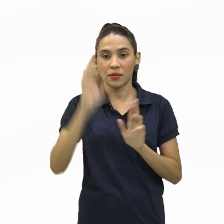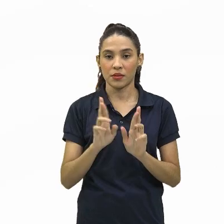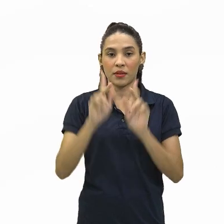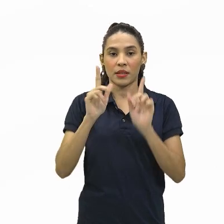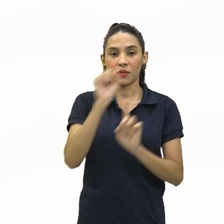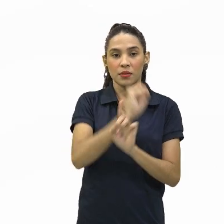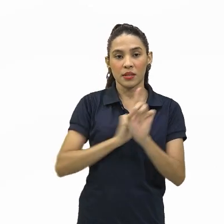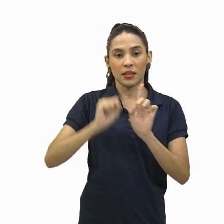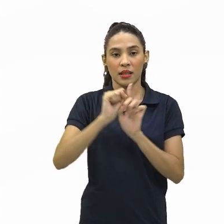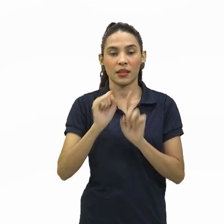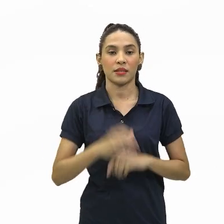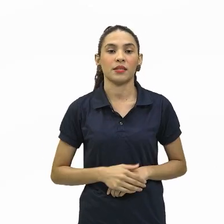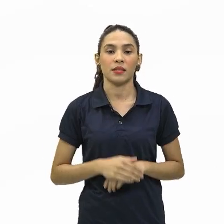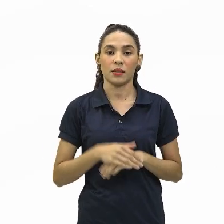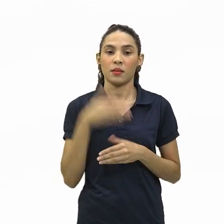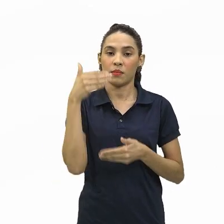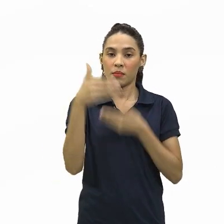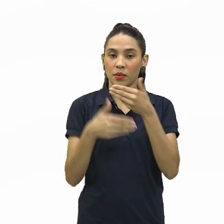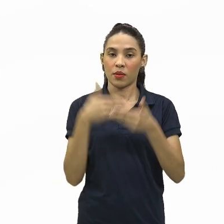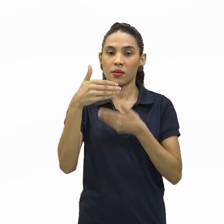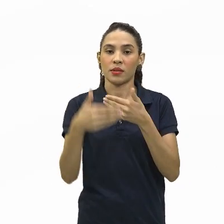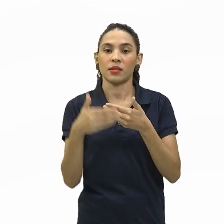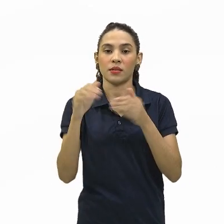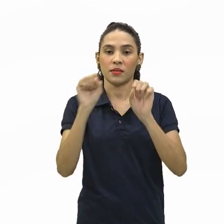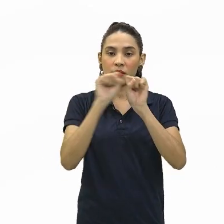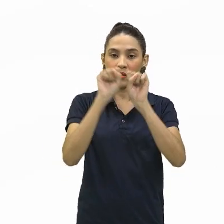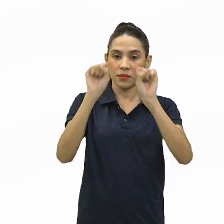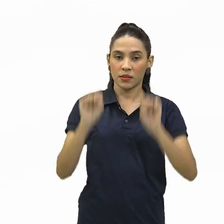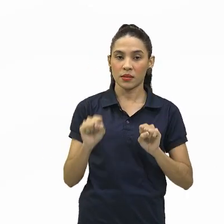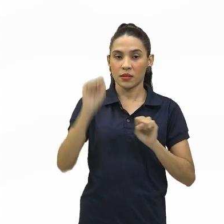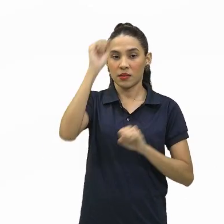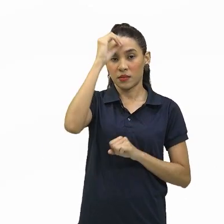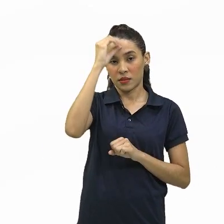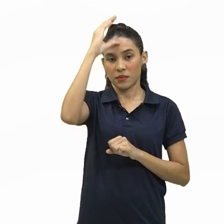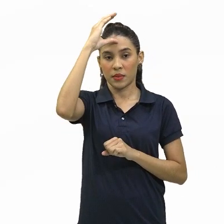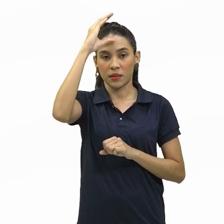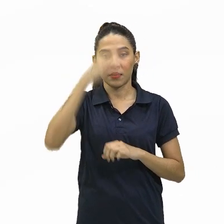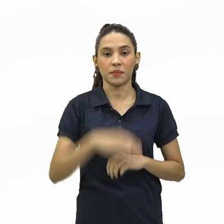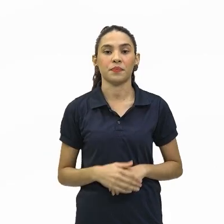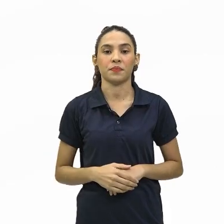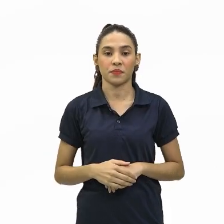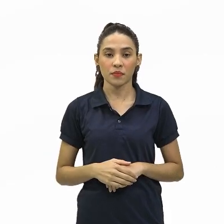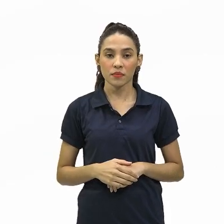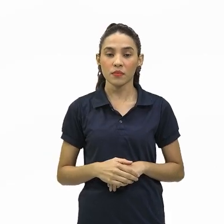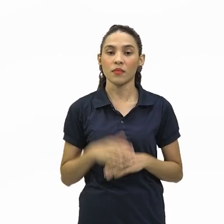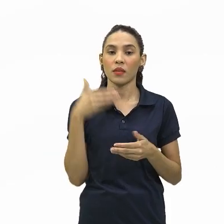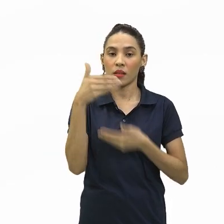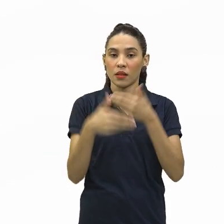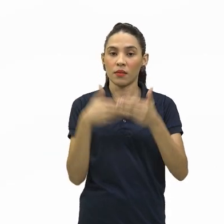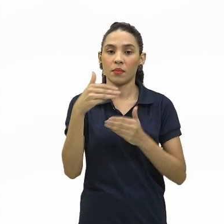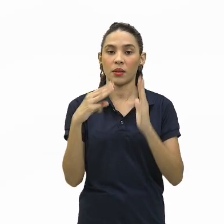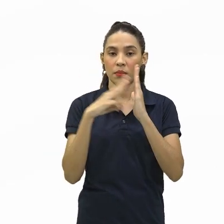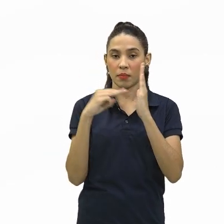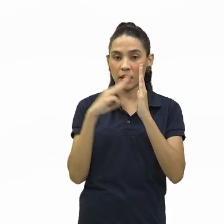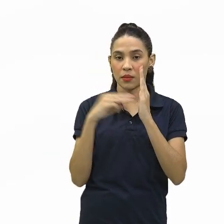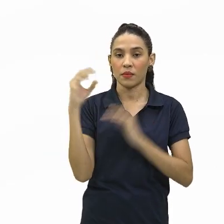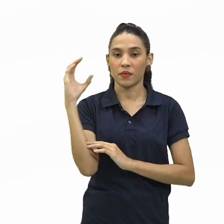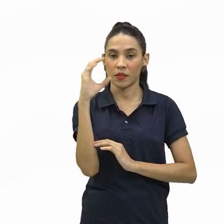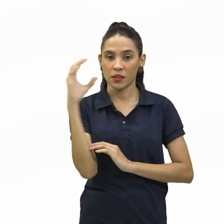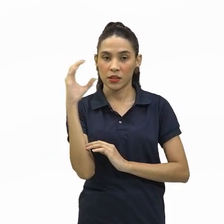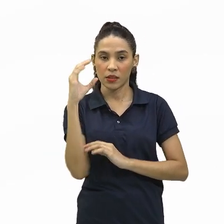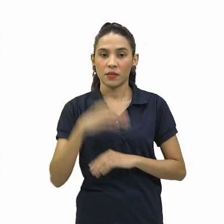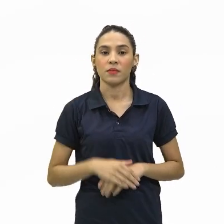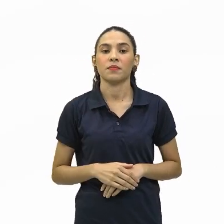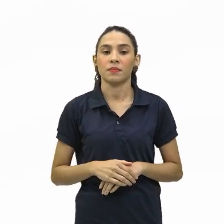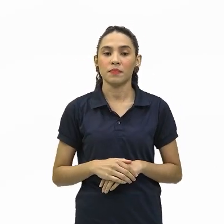diferentes sociedades e o seu processo de sistematização do conhecimento. Desenvolvimento do método